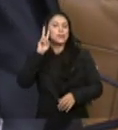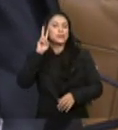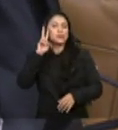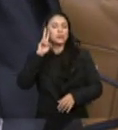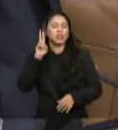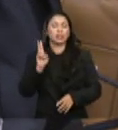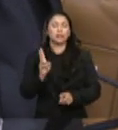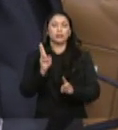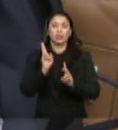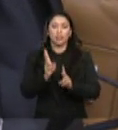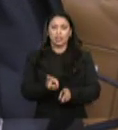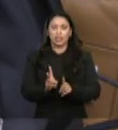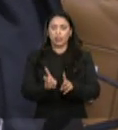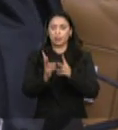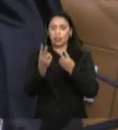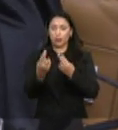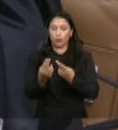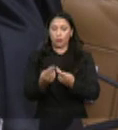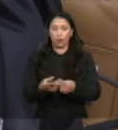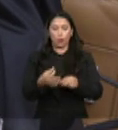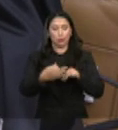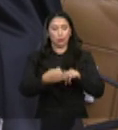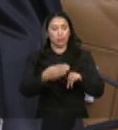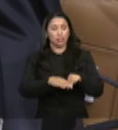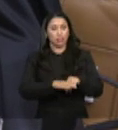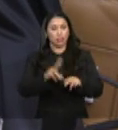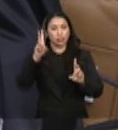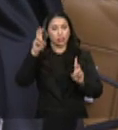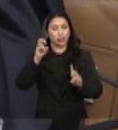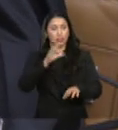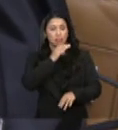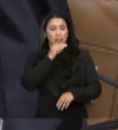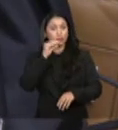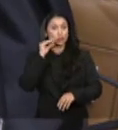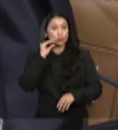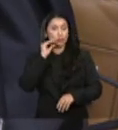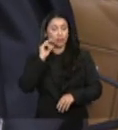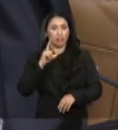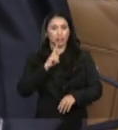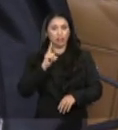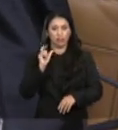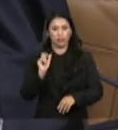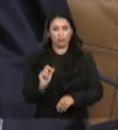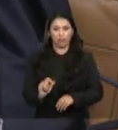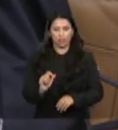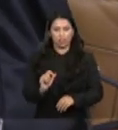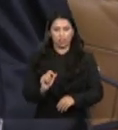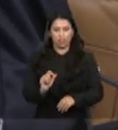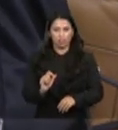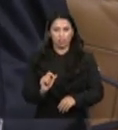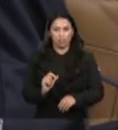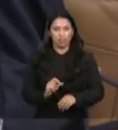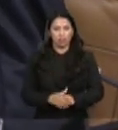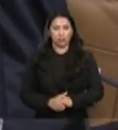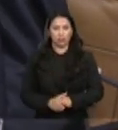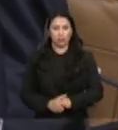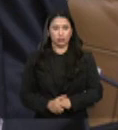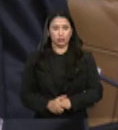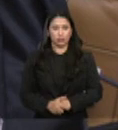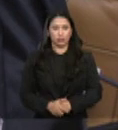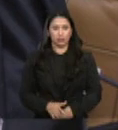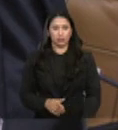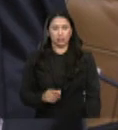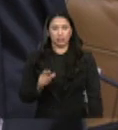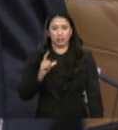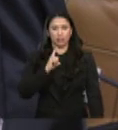decano o Ministro Celso de Melo é lapidara definição de pátria e ruim disse ruim abre